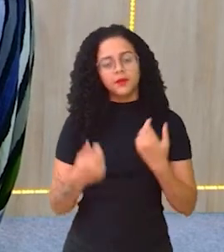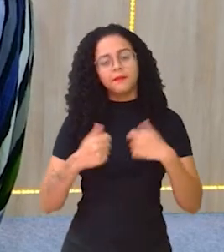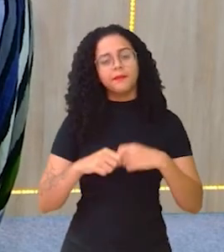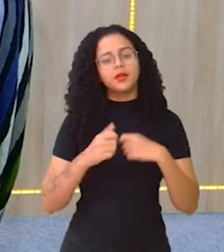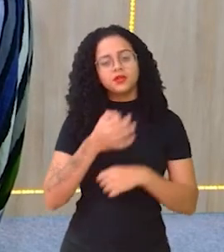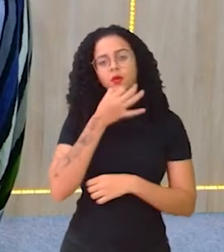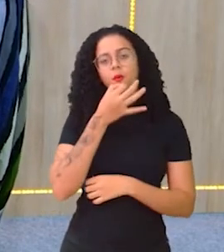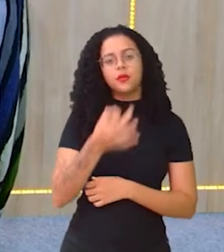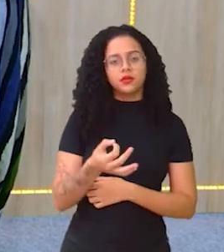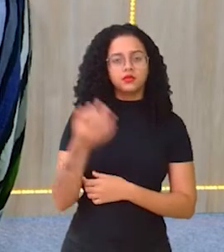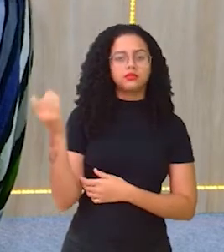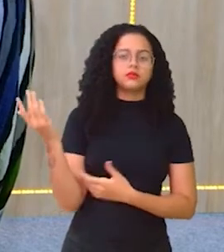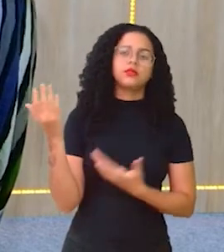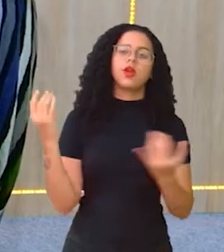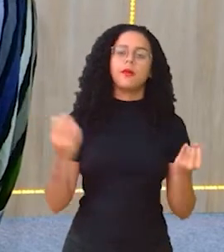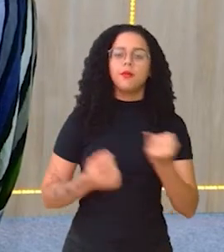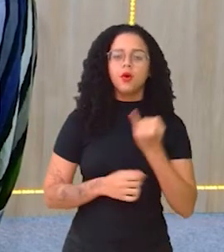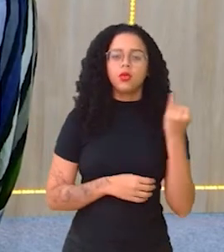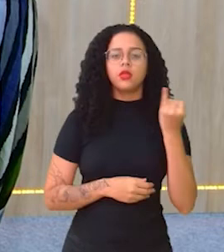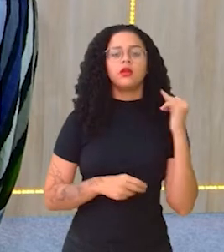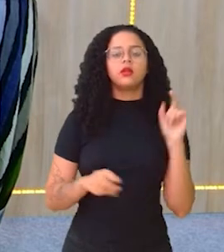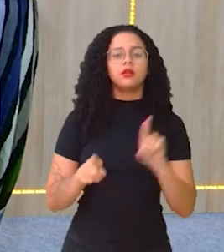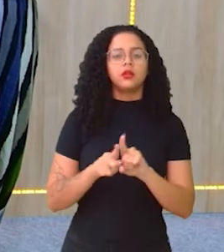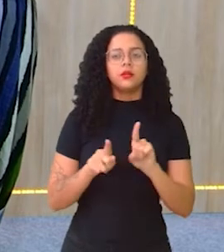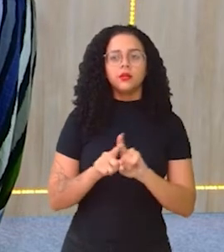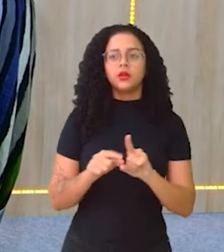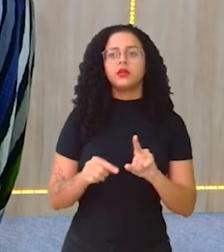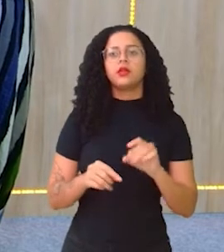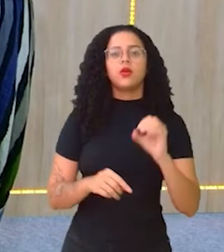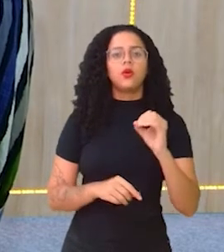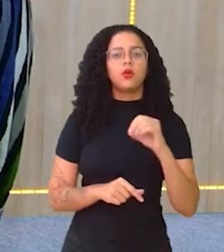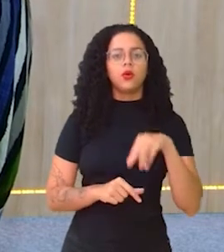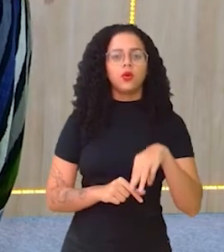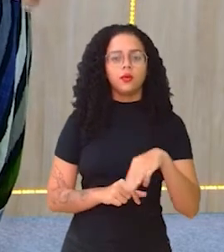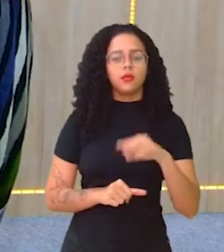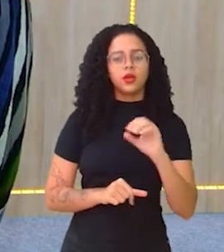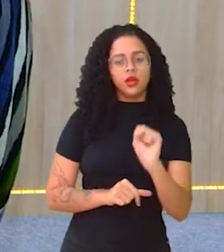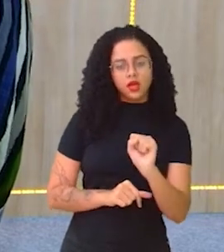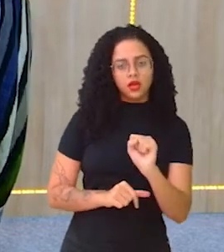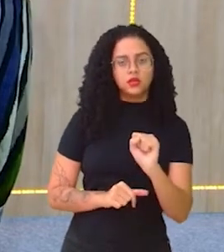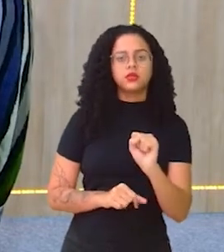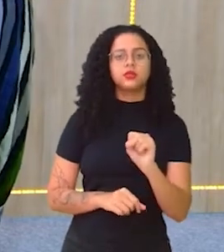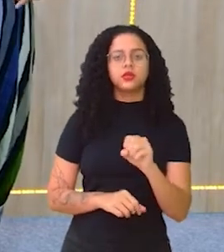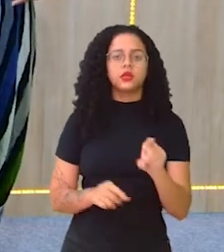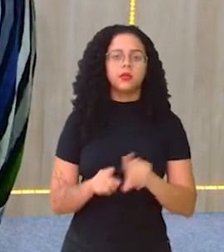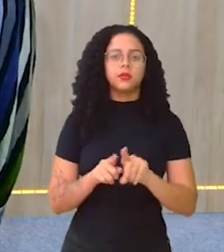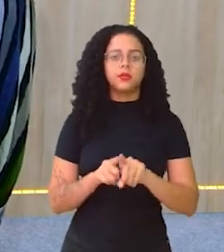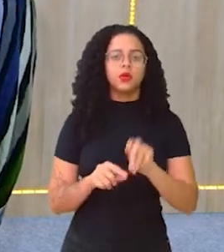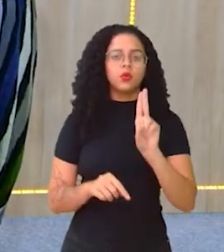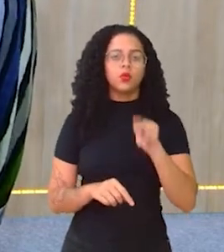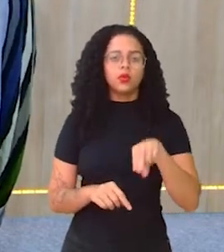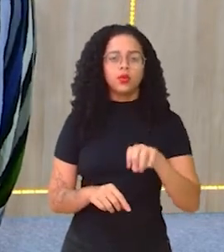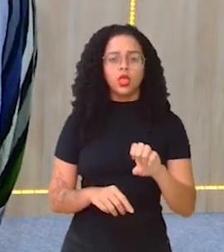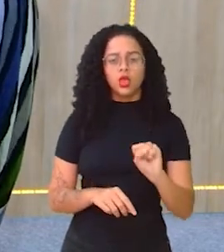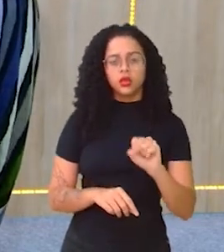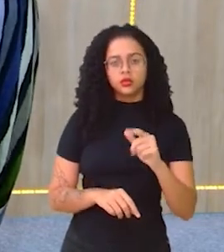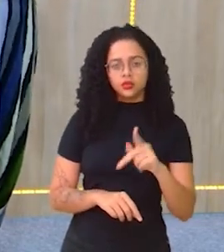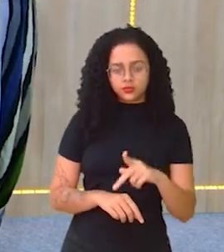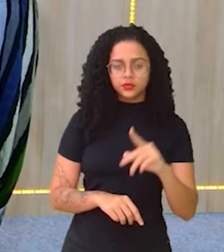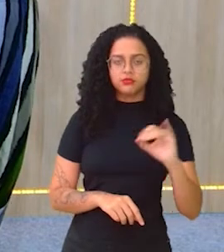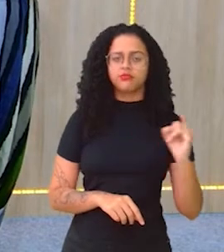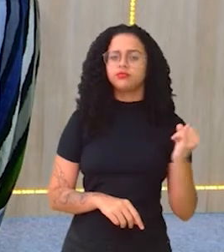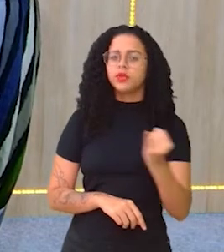algo tão importante e que, pela Organização Mundial da Saúde, pela Unesco, é fundamental ser cada vez